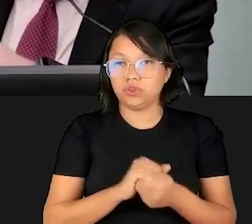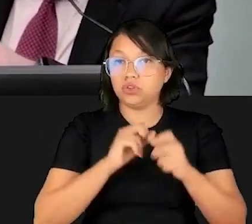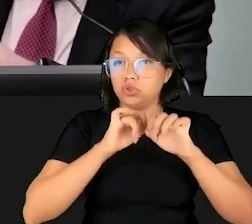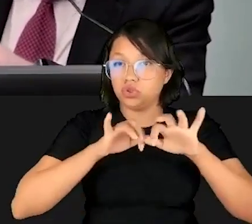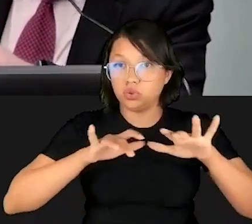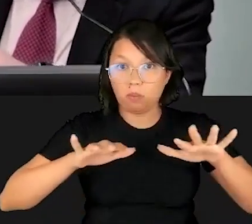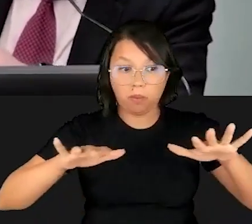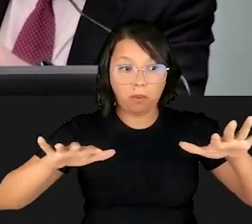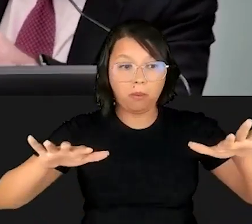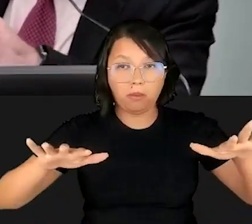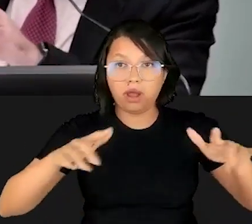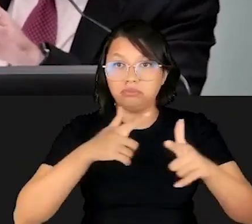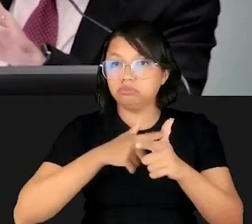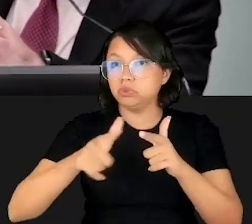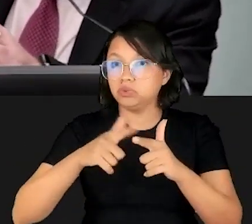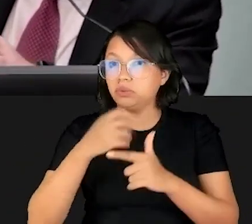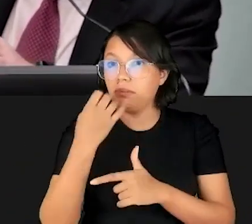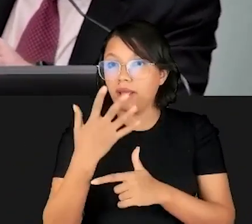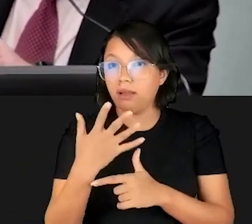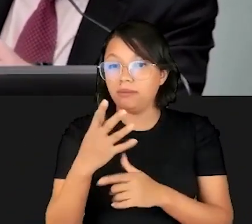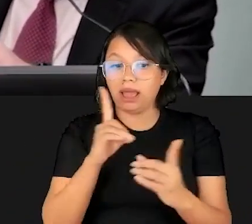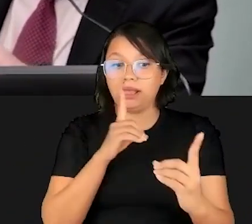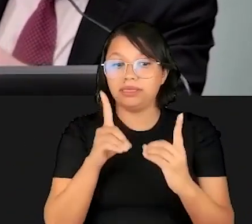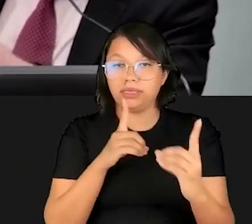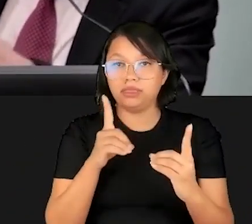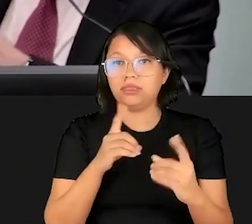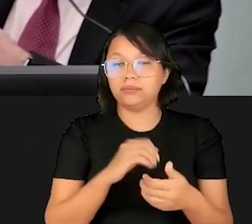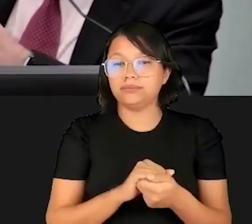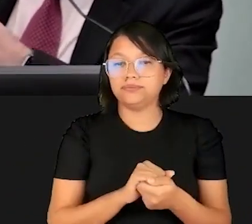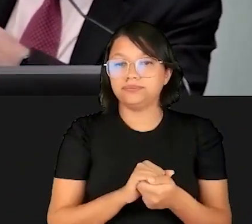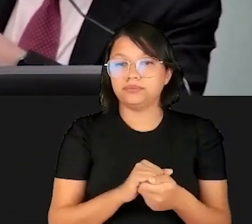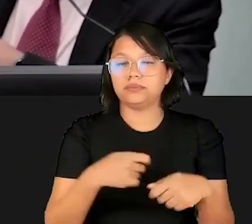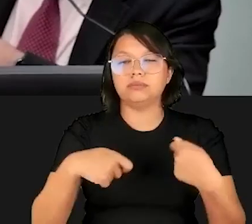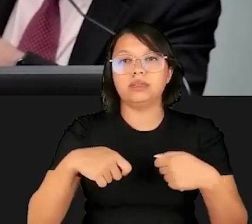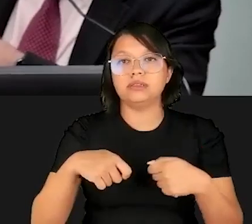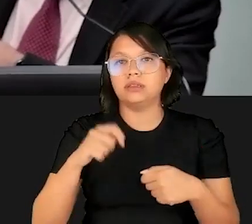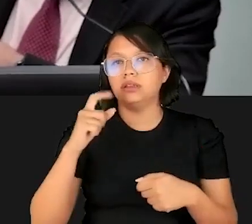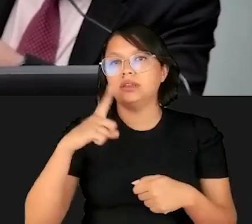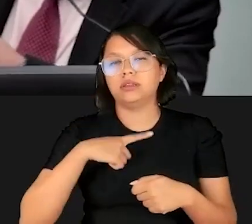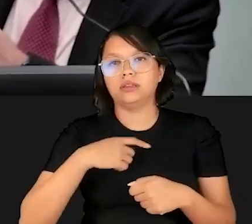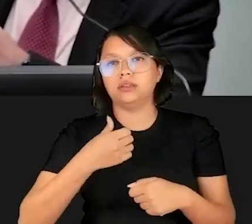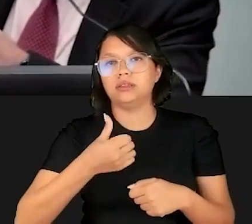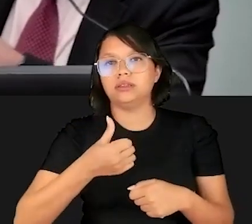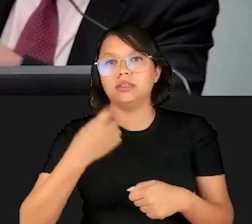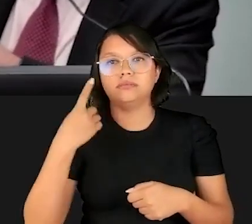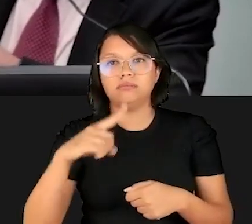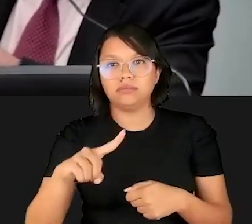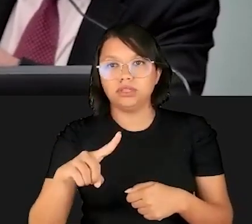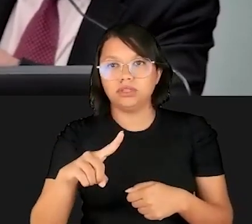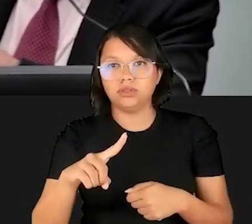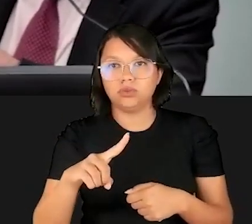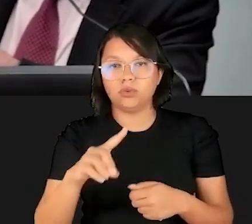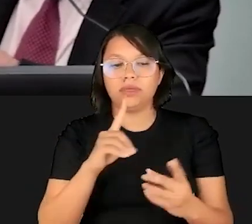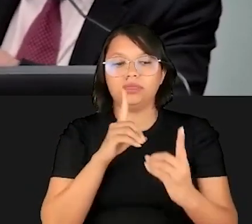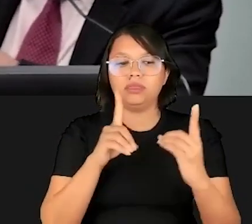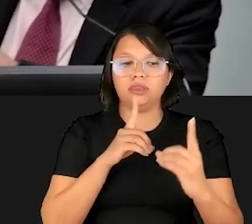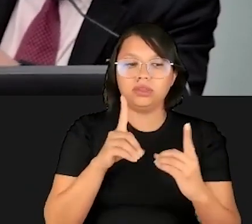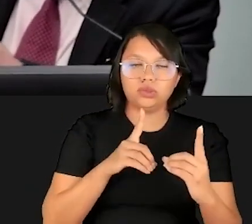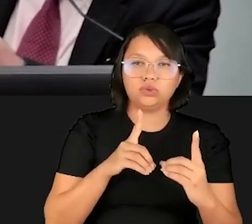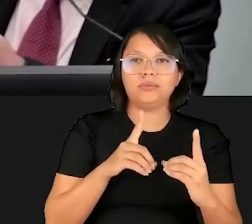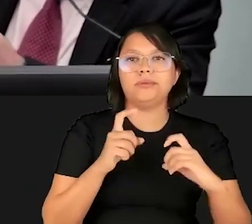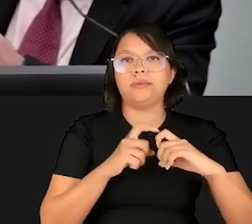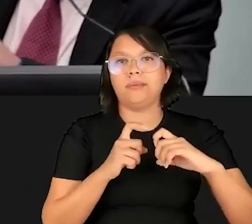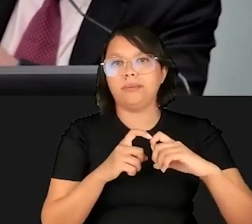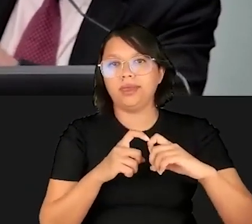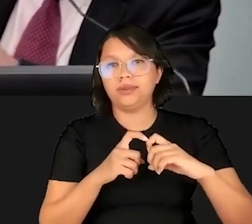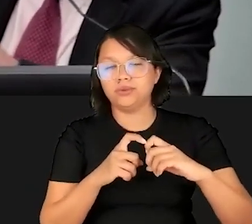atender todos os pacientes. E para você ter uma dessas unidades, teria que ter pelo menos 6 mil consultas por ano, pelo menos 648 cirurgias de câncer